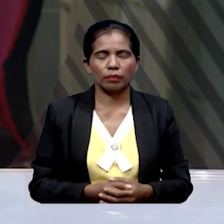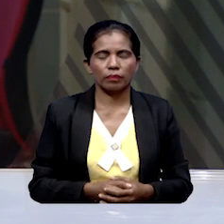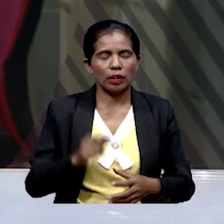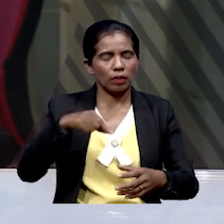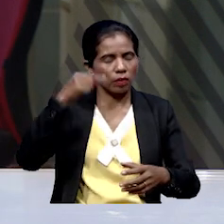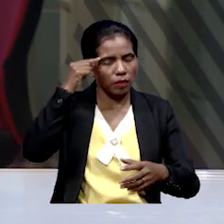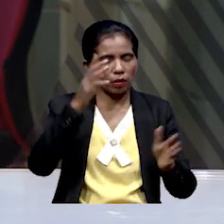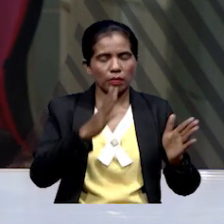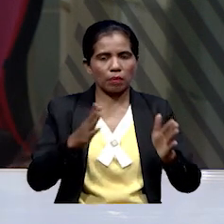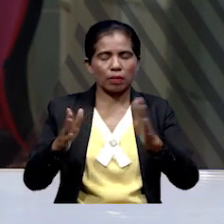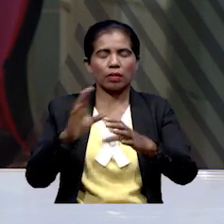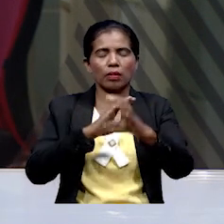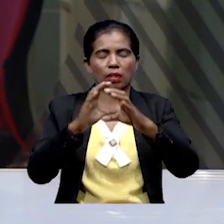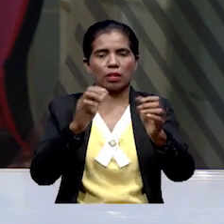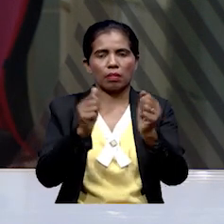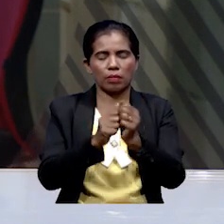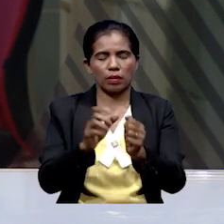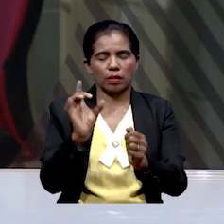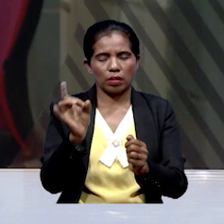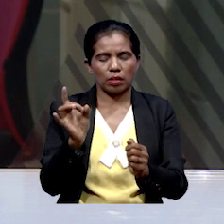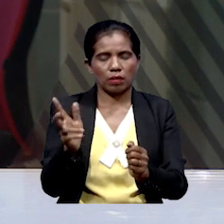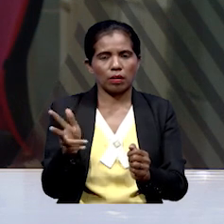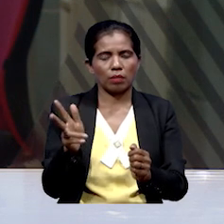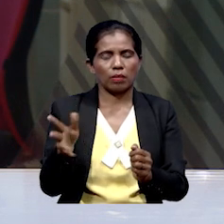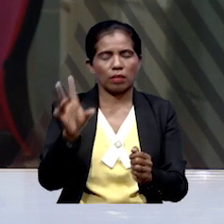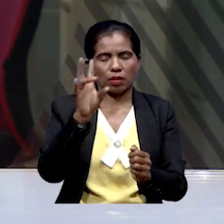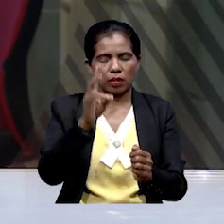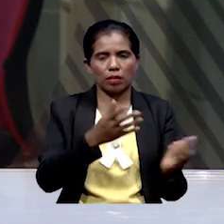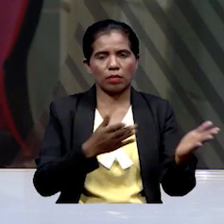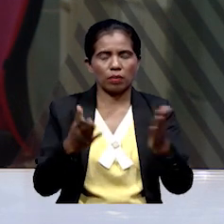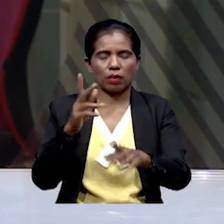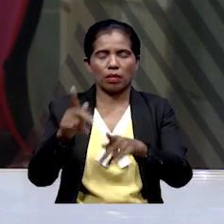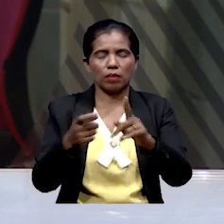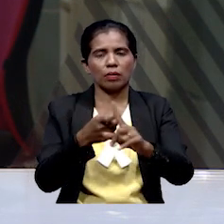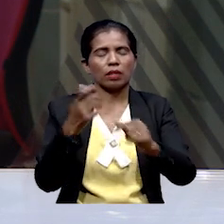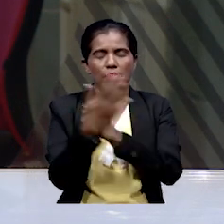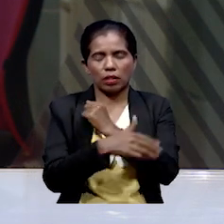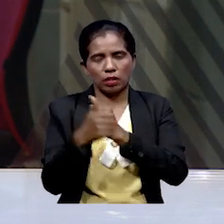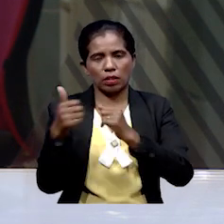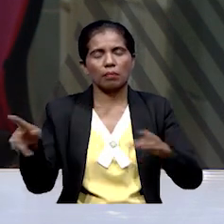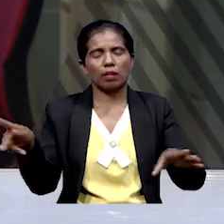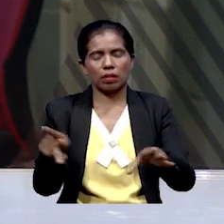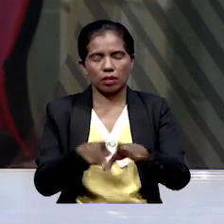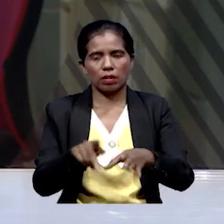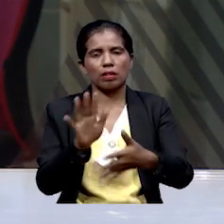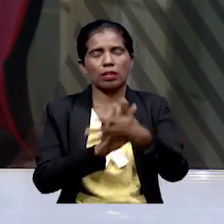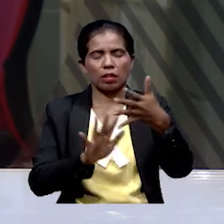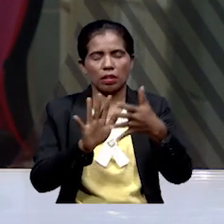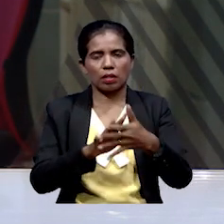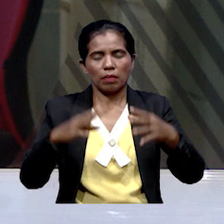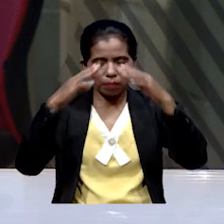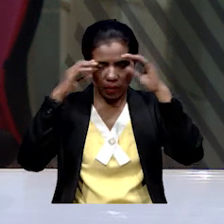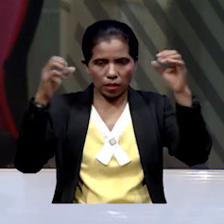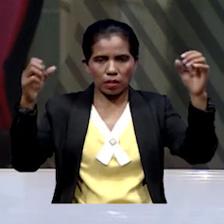Governo prepara careta unidade Tolonolo Resinem a tutula alta entidade Rússia Irai Leor, NBC participa cerimônia investidura para presidente